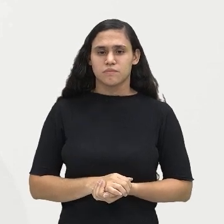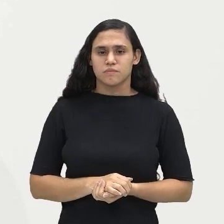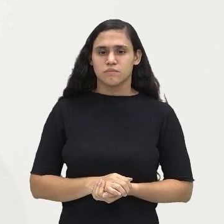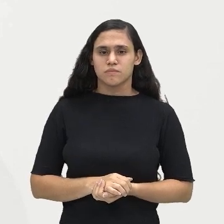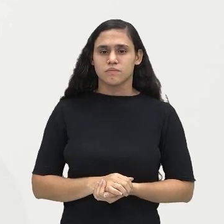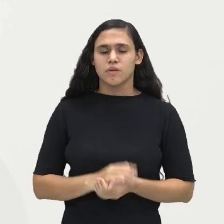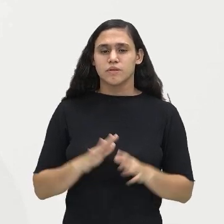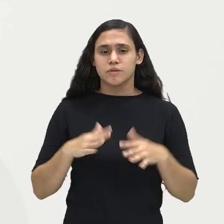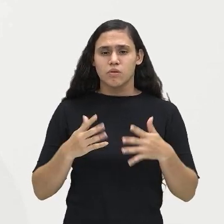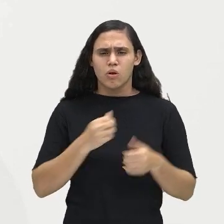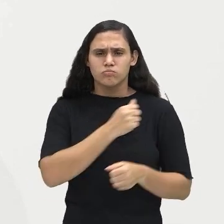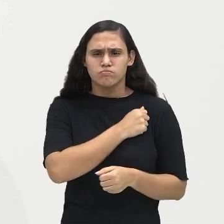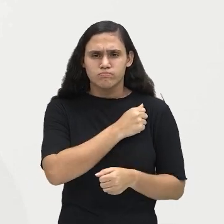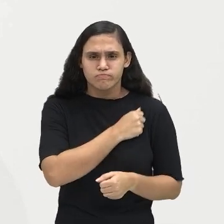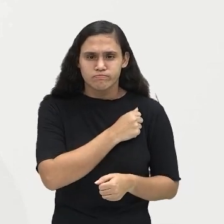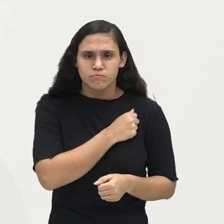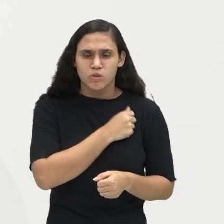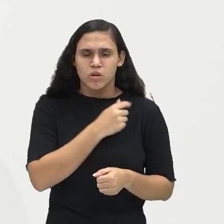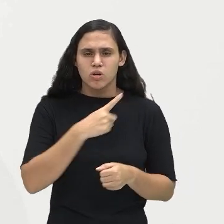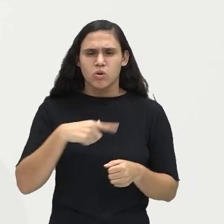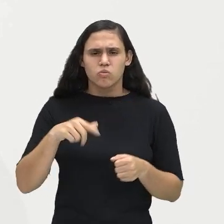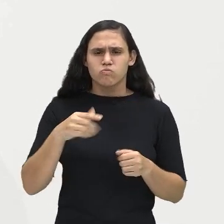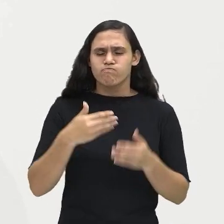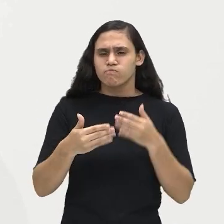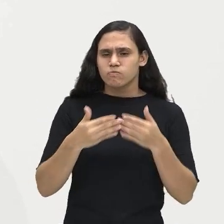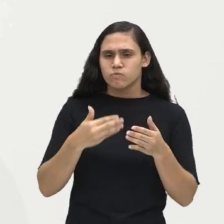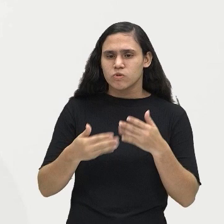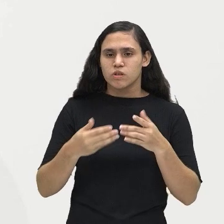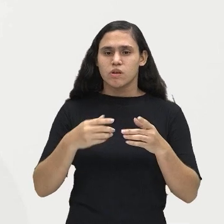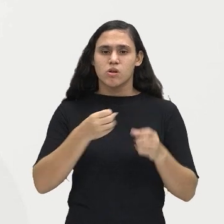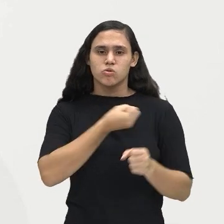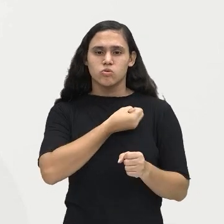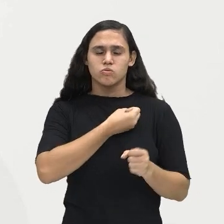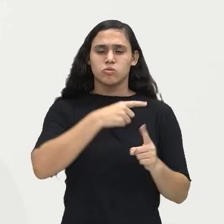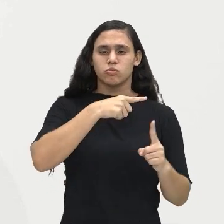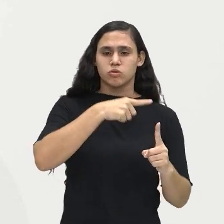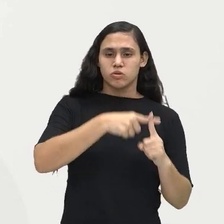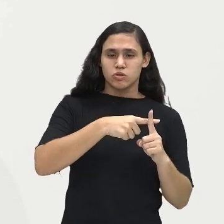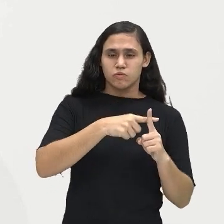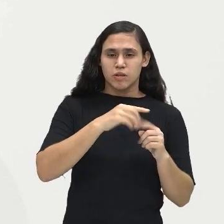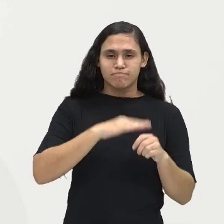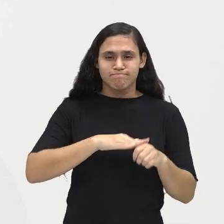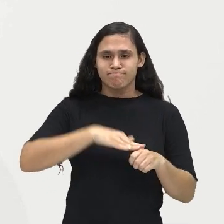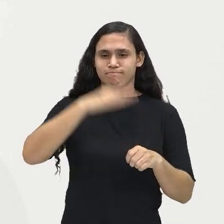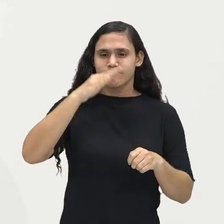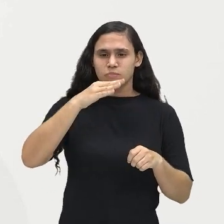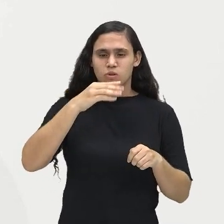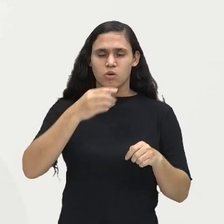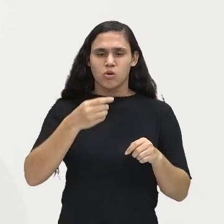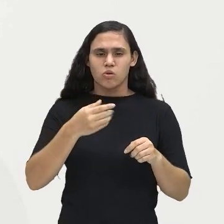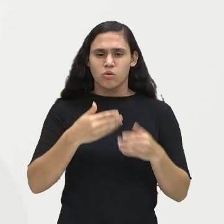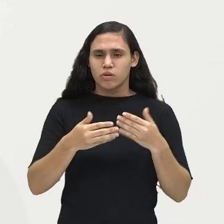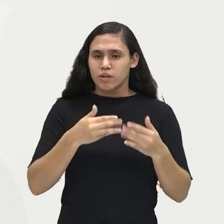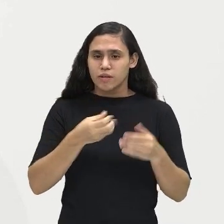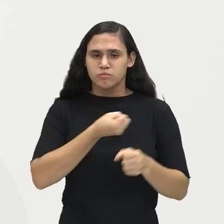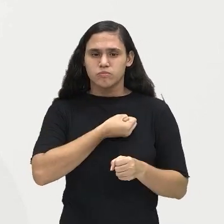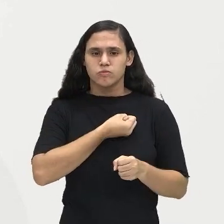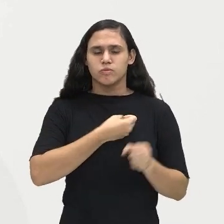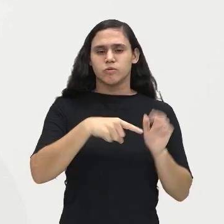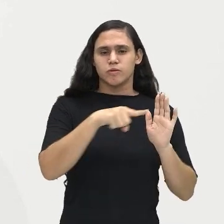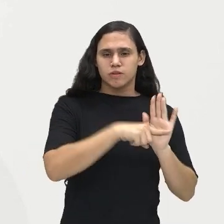disso, o número positivo, qualquer número positivo, é sempre maior do que um número negativo. Então, fechamos